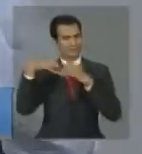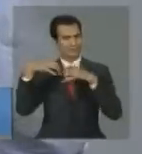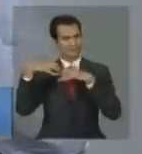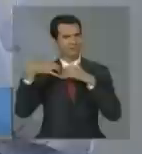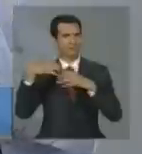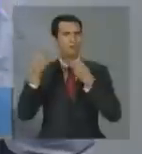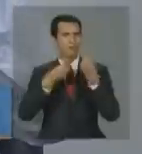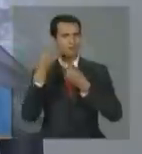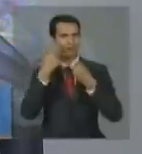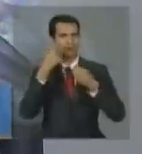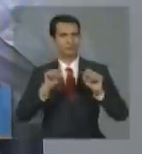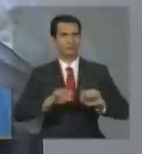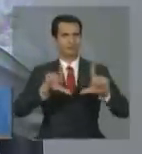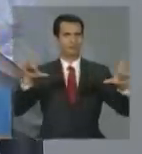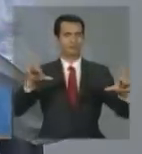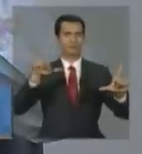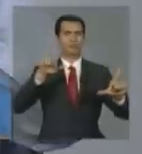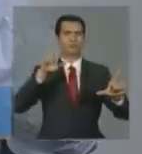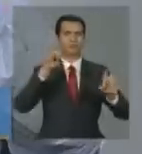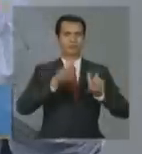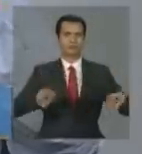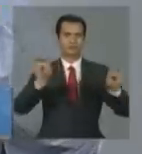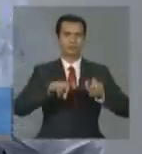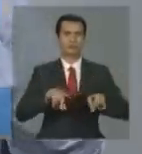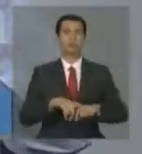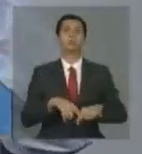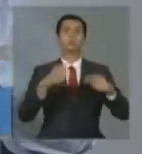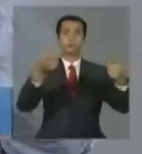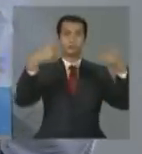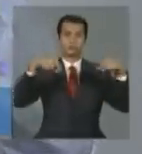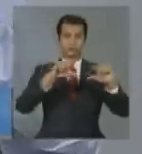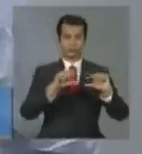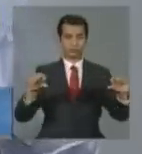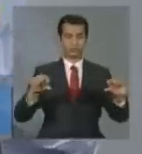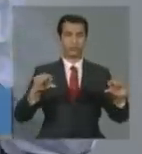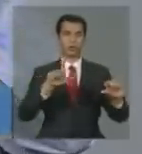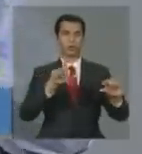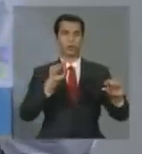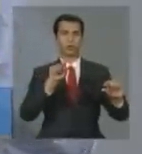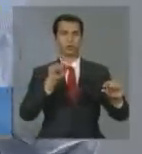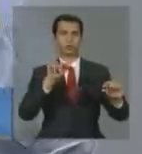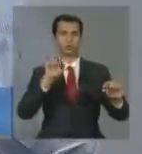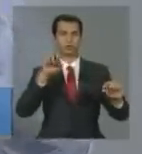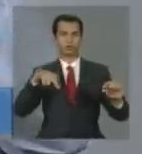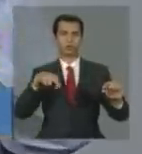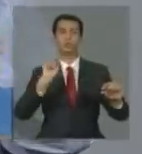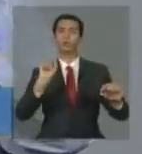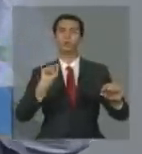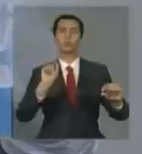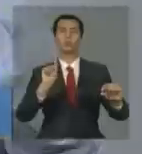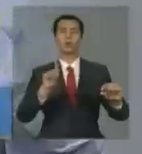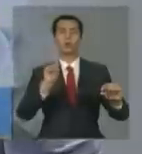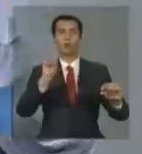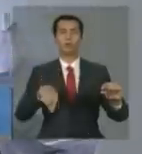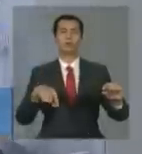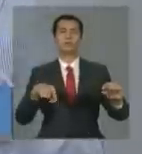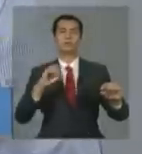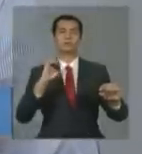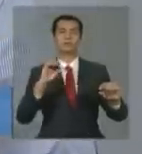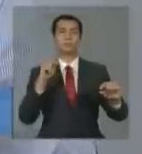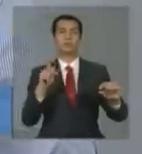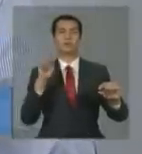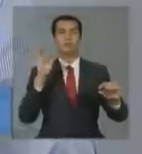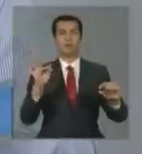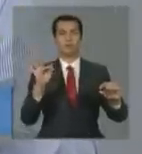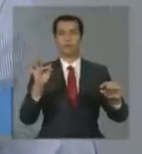abrir para ele uma tela onde ele vai ter um campo de login. Naquele campo de login, ele vai inserir o CPF do usuário que ele